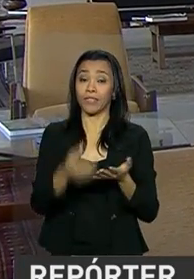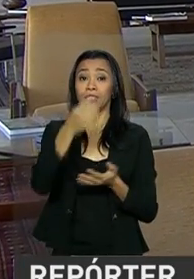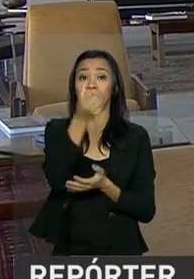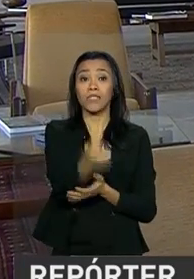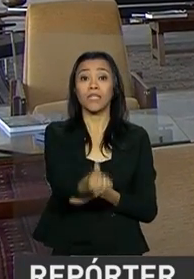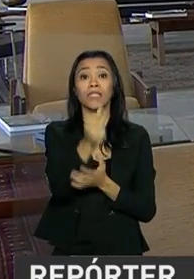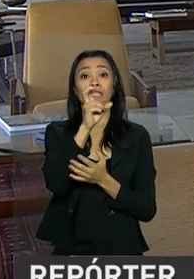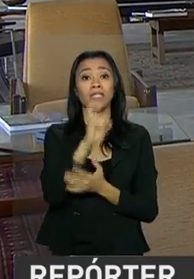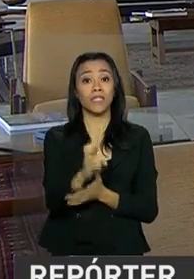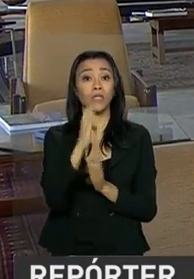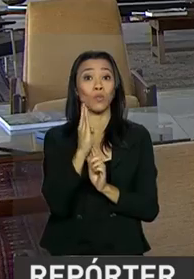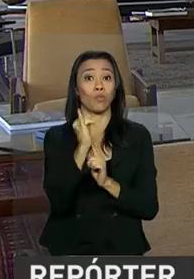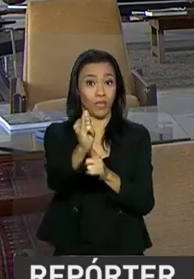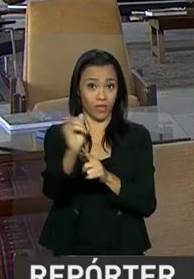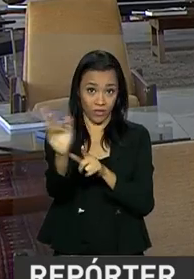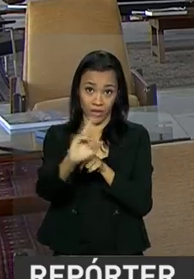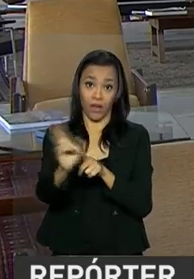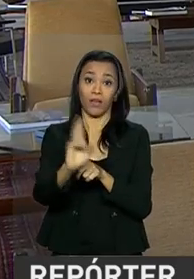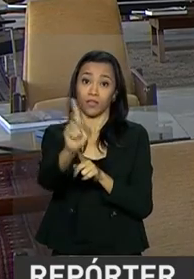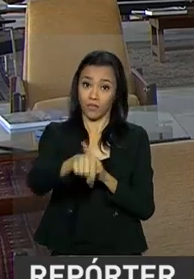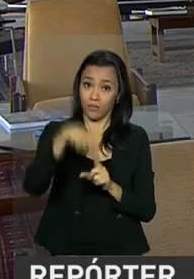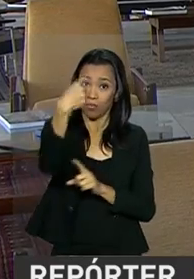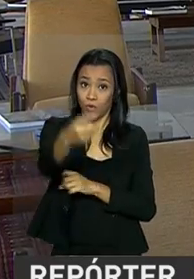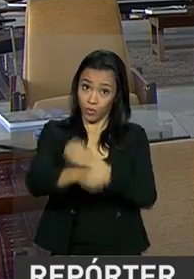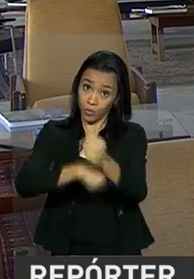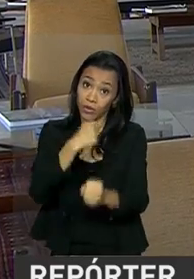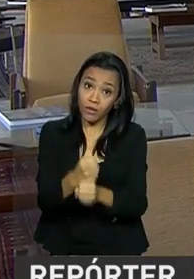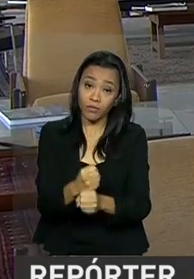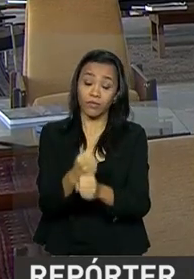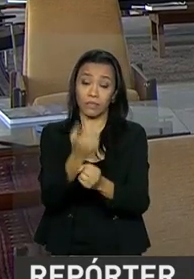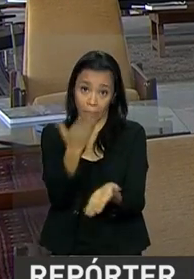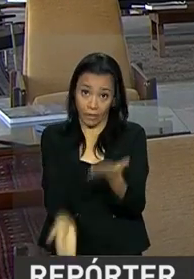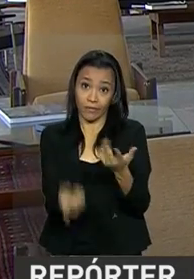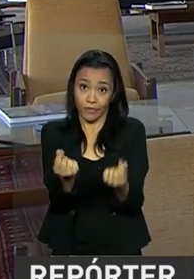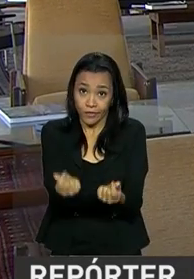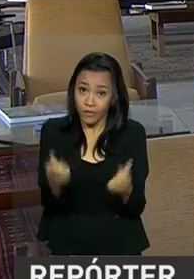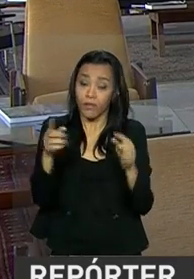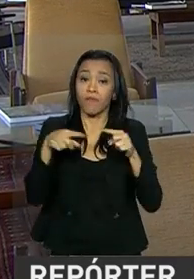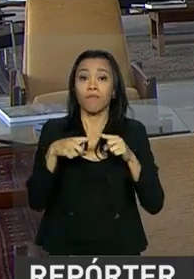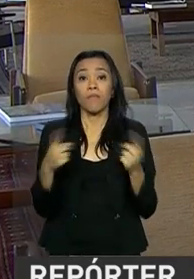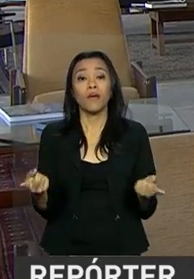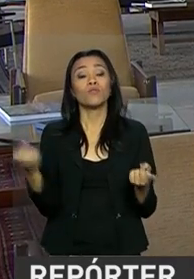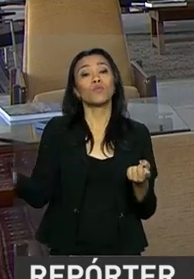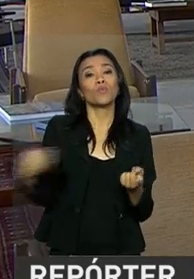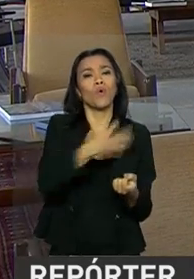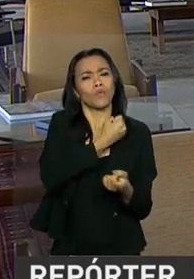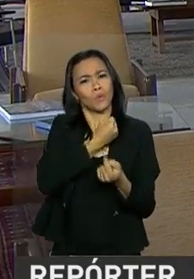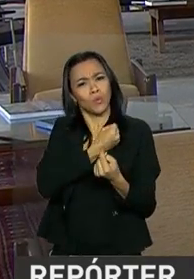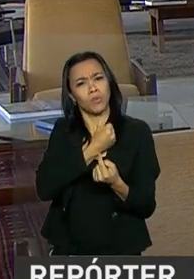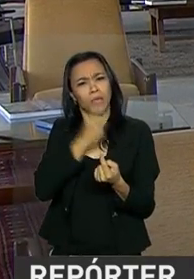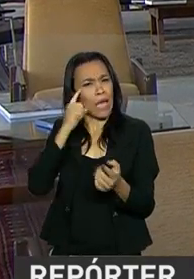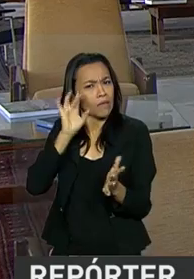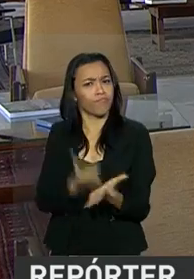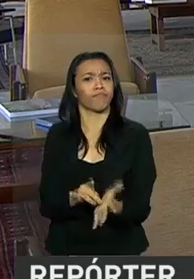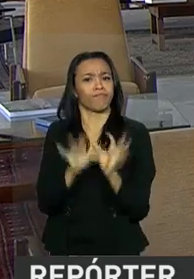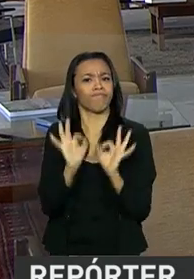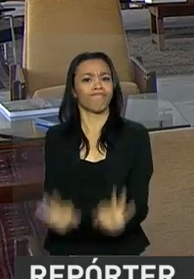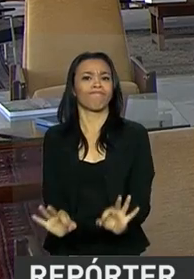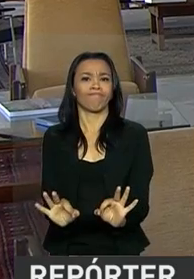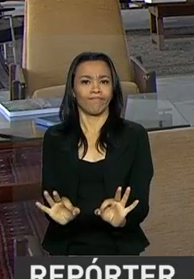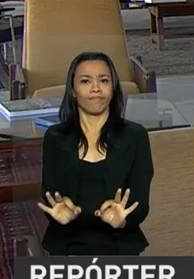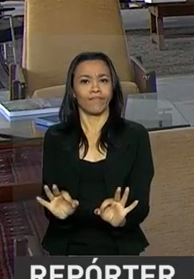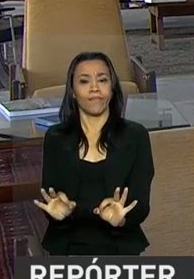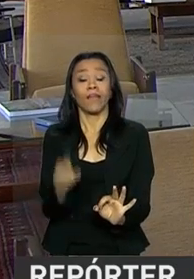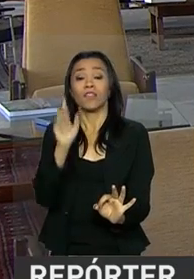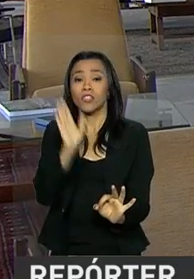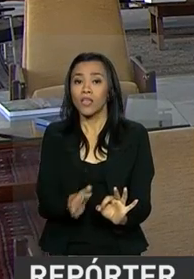65 bilhões de reais no ano que vem o ministro da Fazenda Henrique Meirelles disse que os novos números são mais realistas e já levam